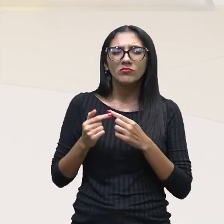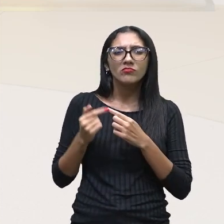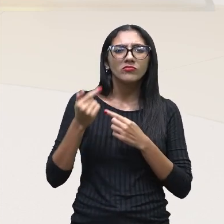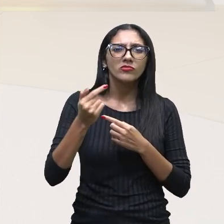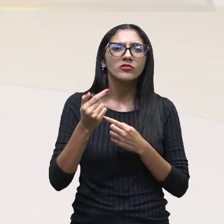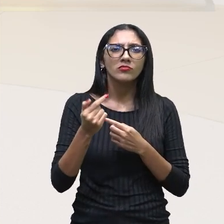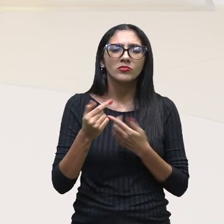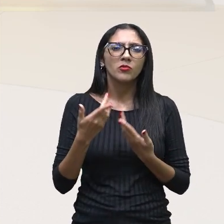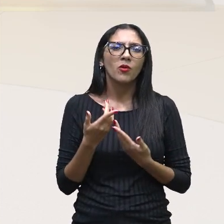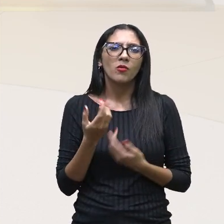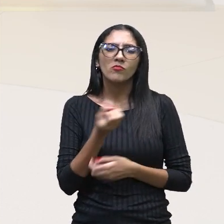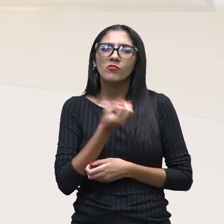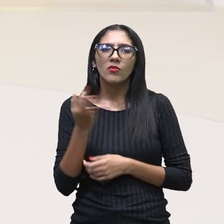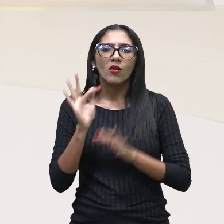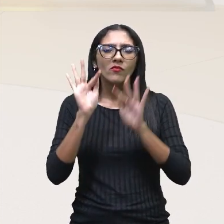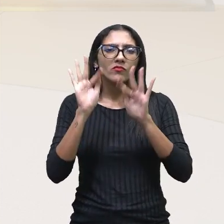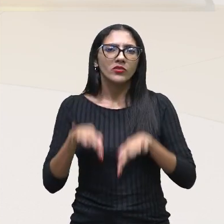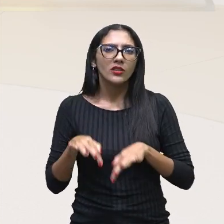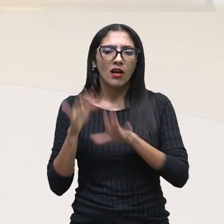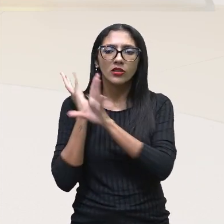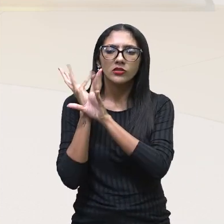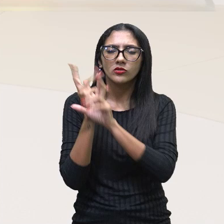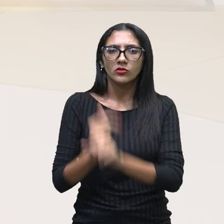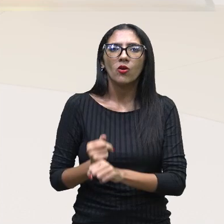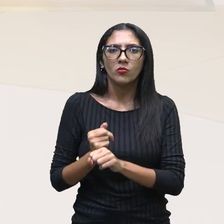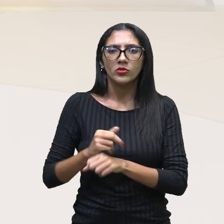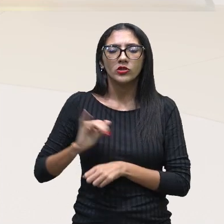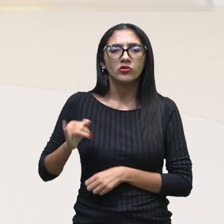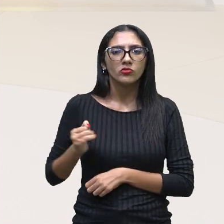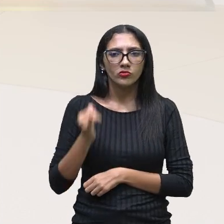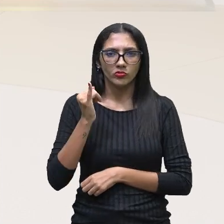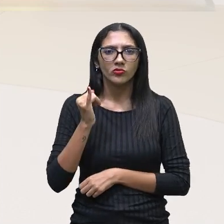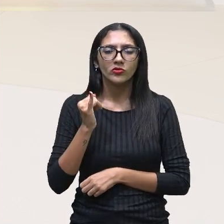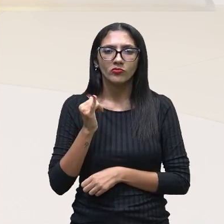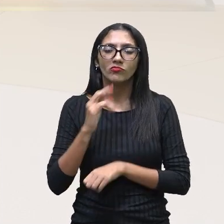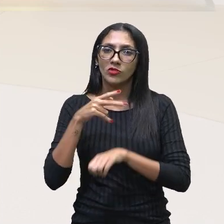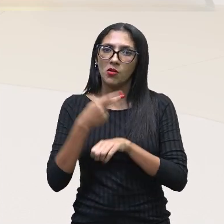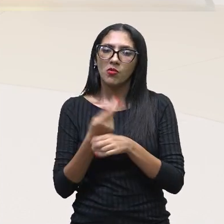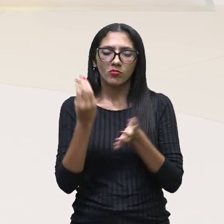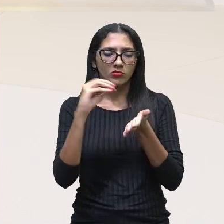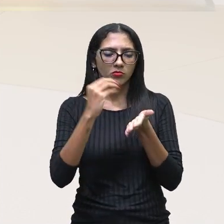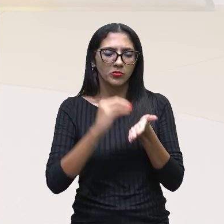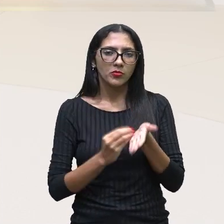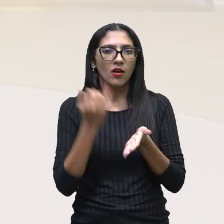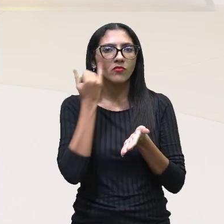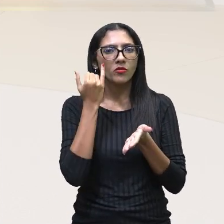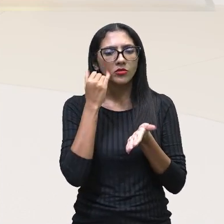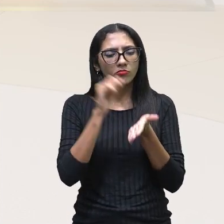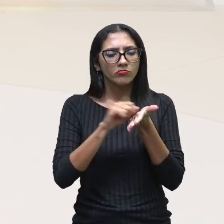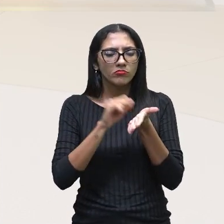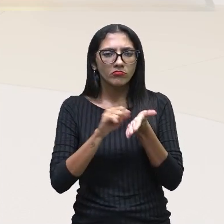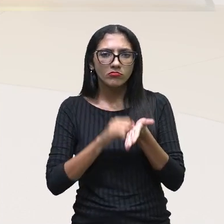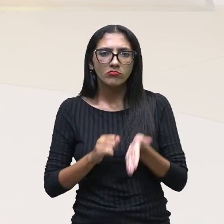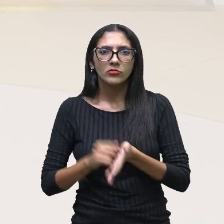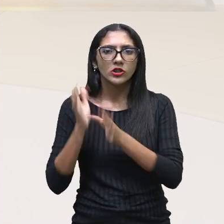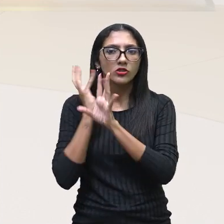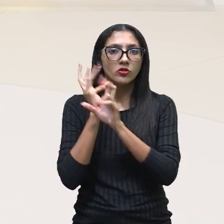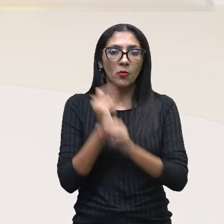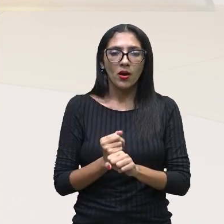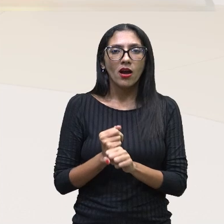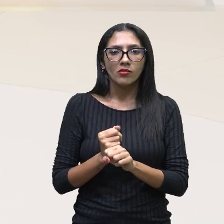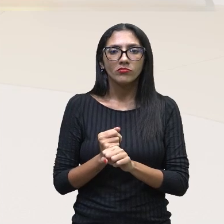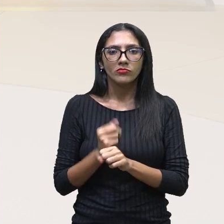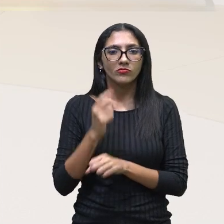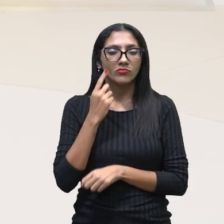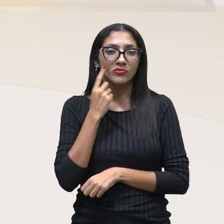final quanto que você vai pagar no total e aí sim você colocar na ponta do lápis e verificar também se é tão